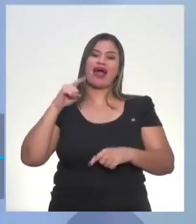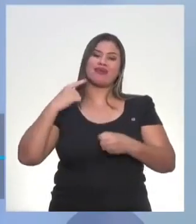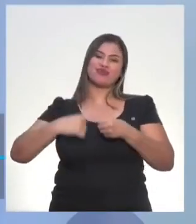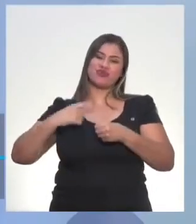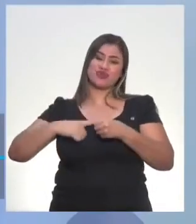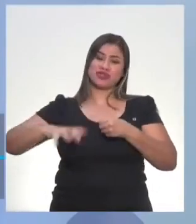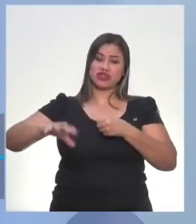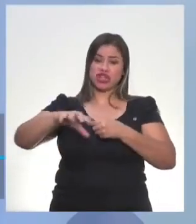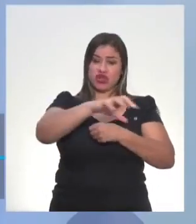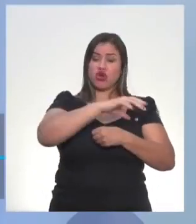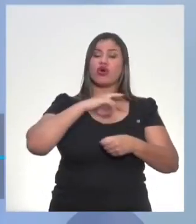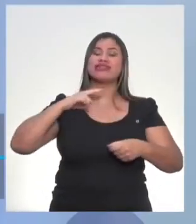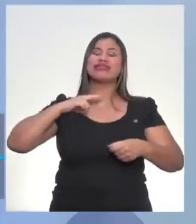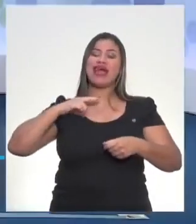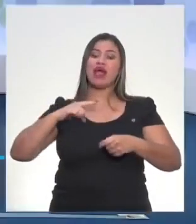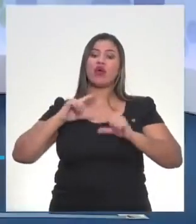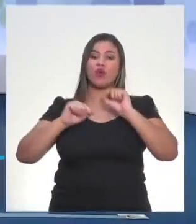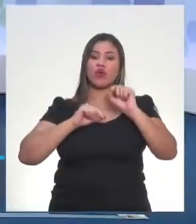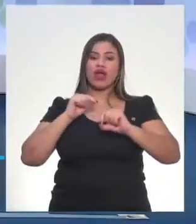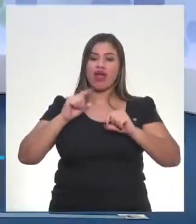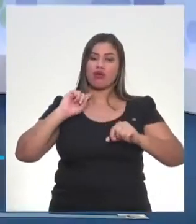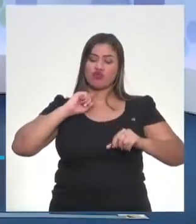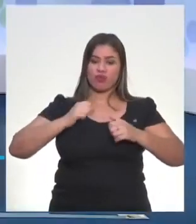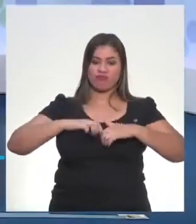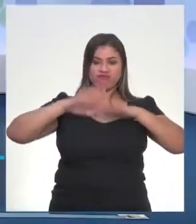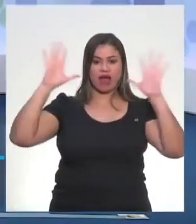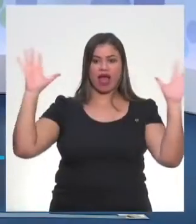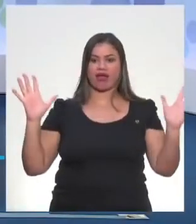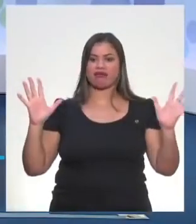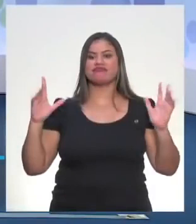aberto. Então, aí eles também têm a poluição hídrica.